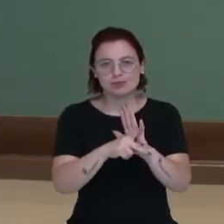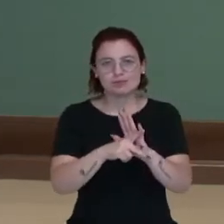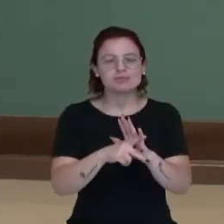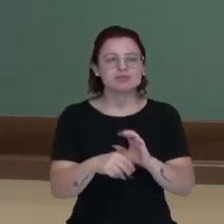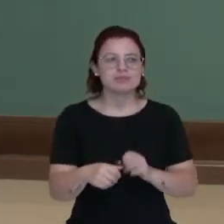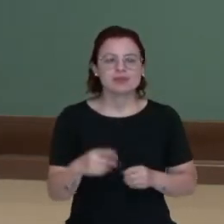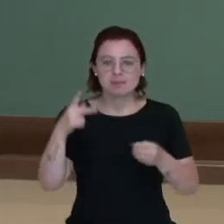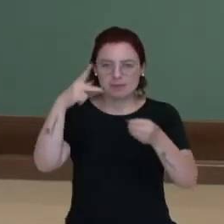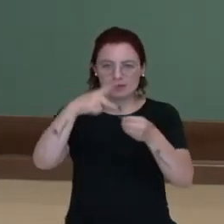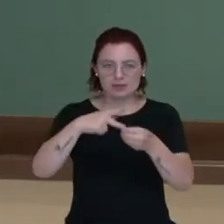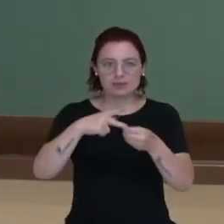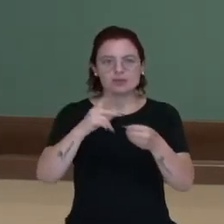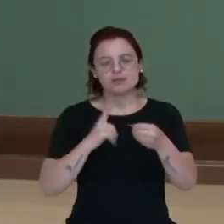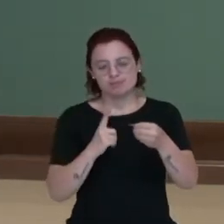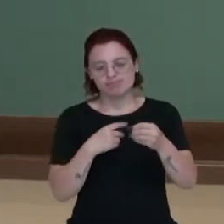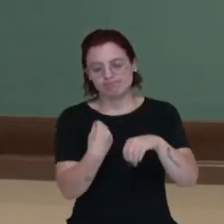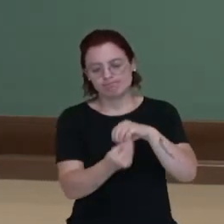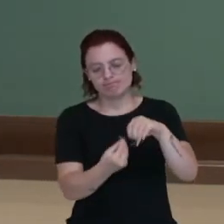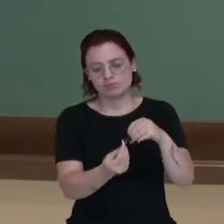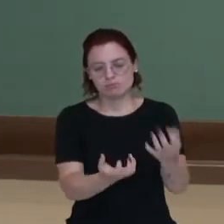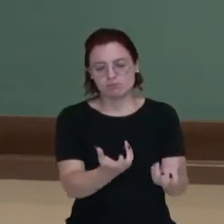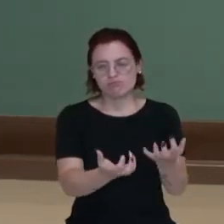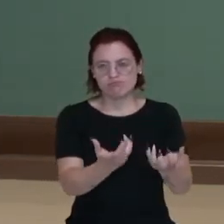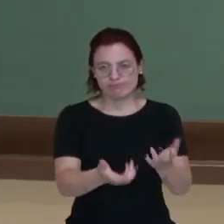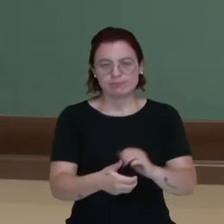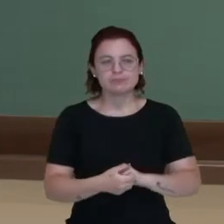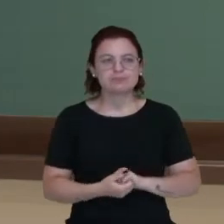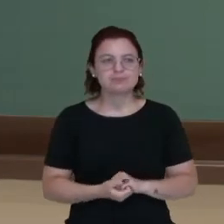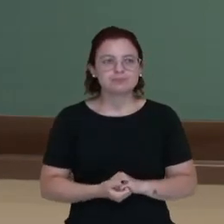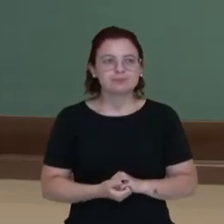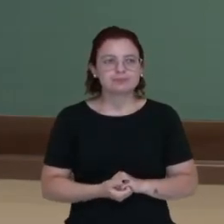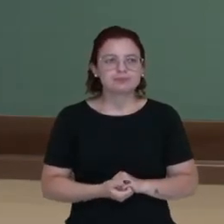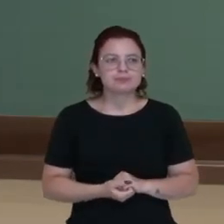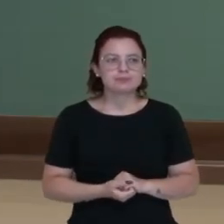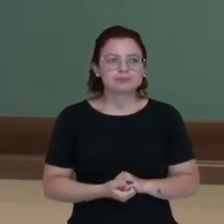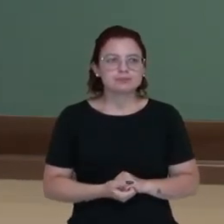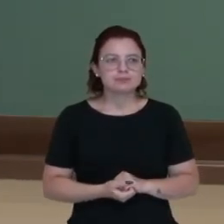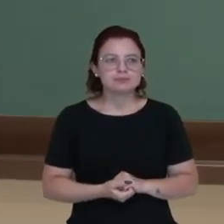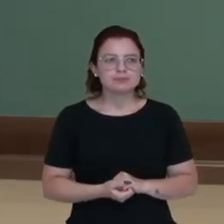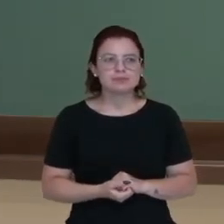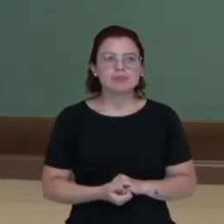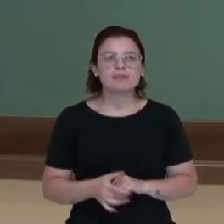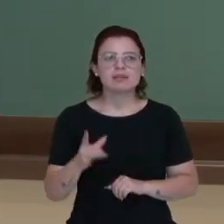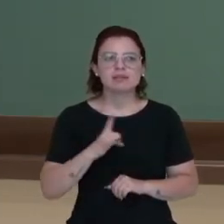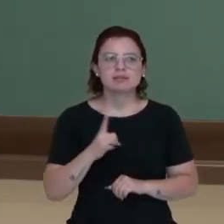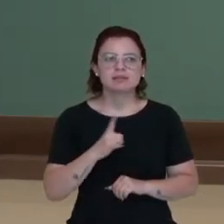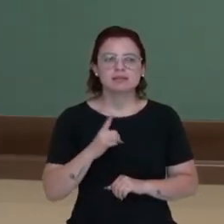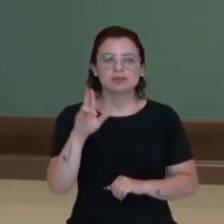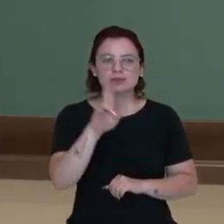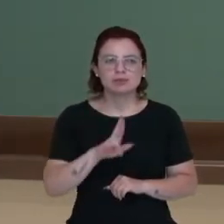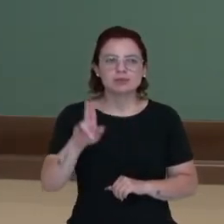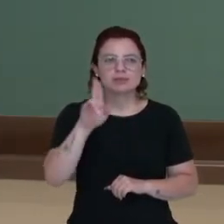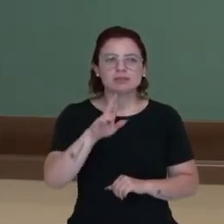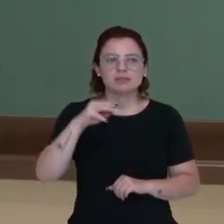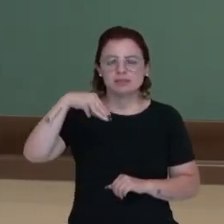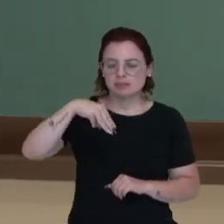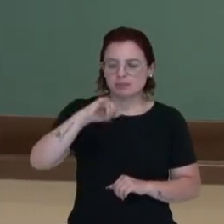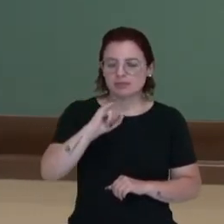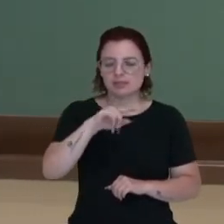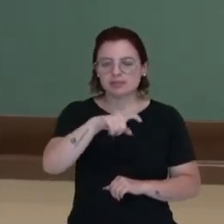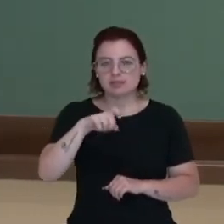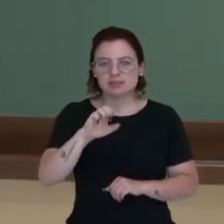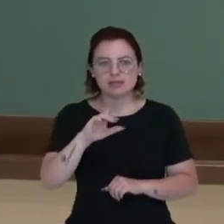a composição de propano e butano. É utilizado na mixed,